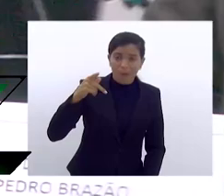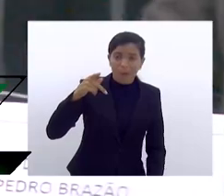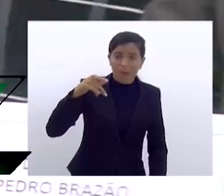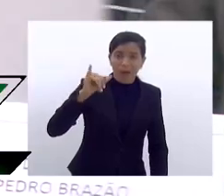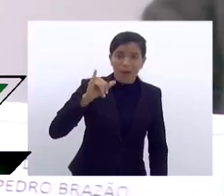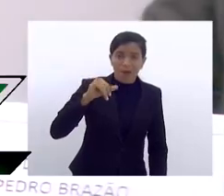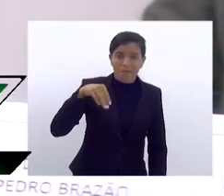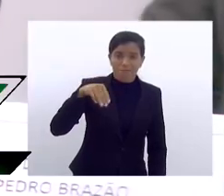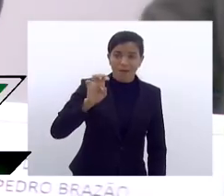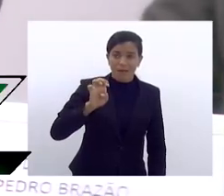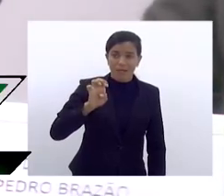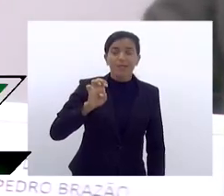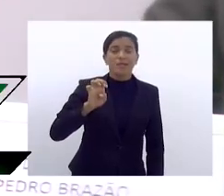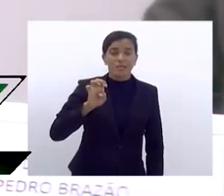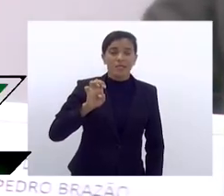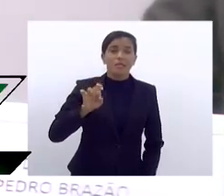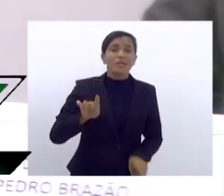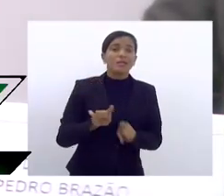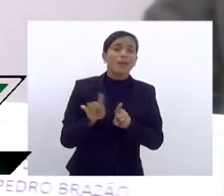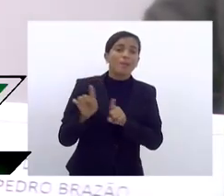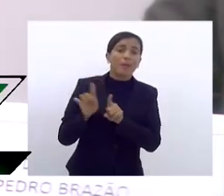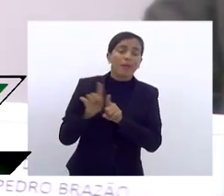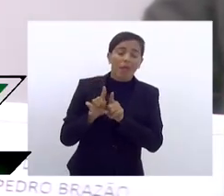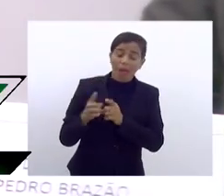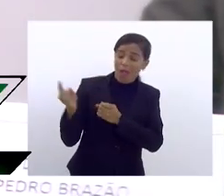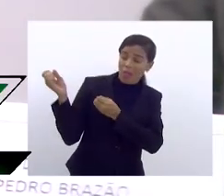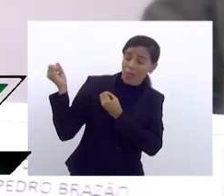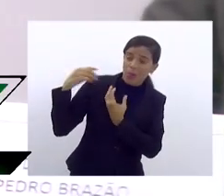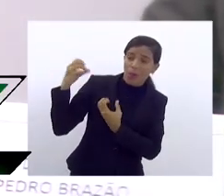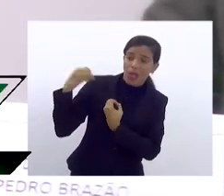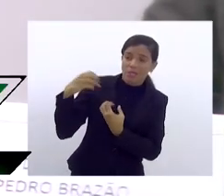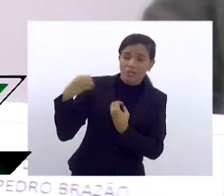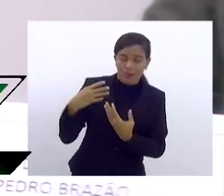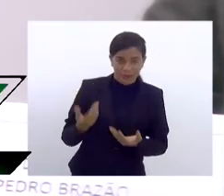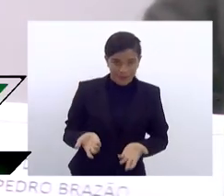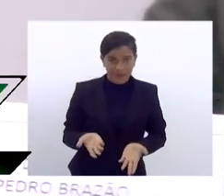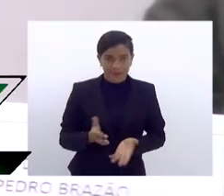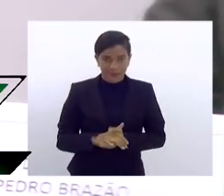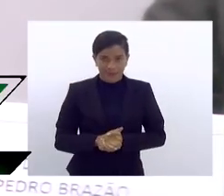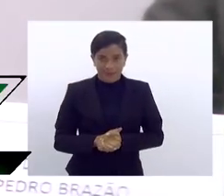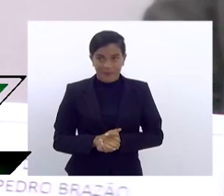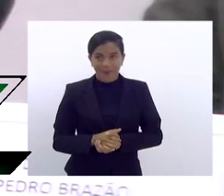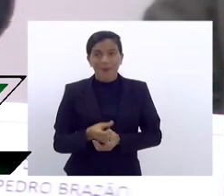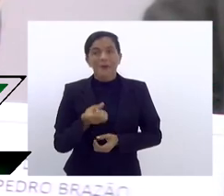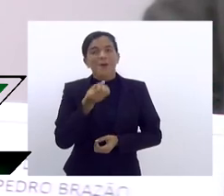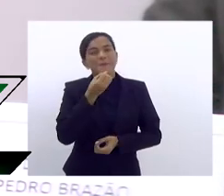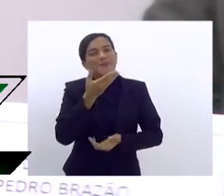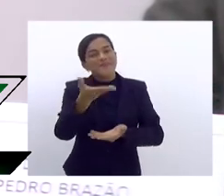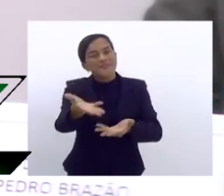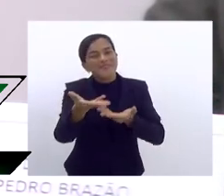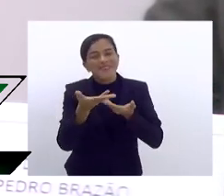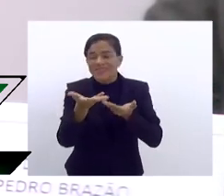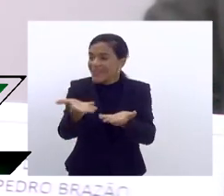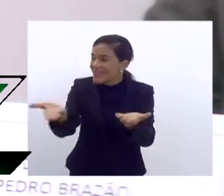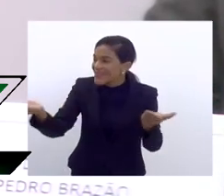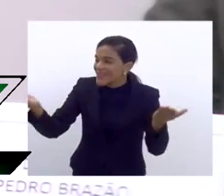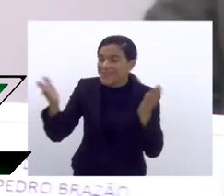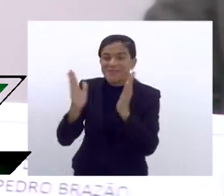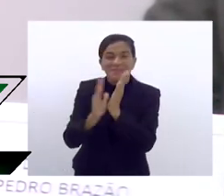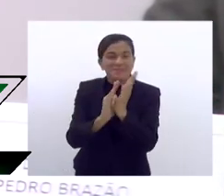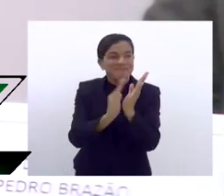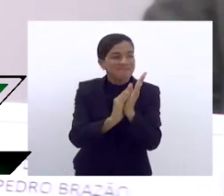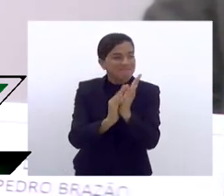e da mãe e da criação que essa criança tem em casa bem-vindo a todos parabéns